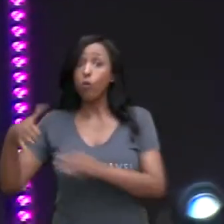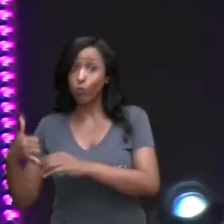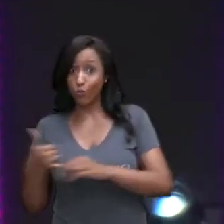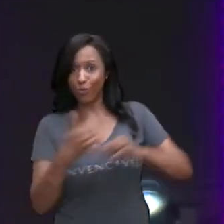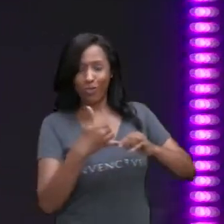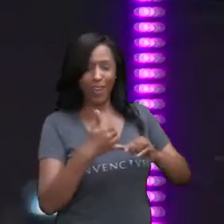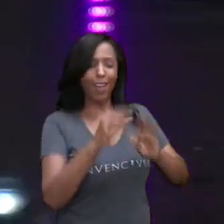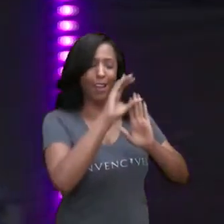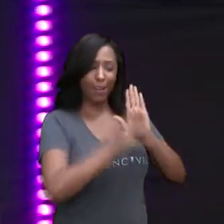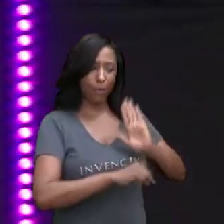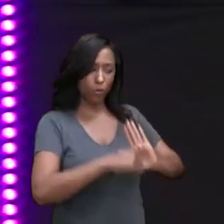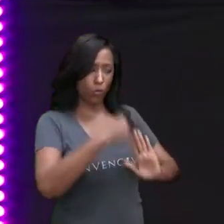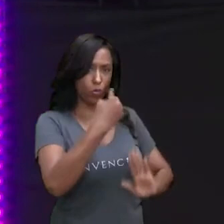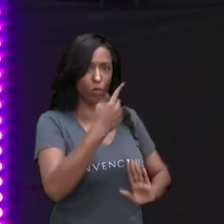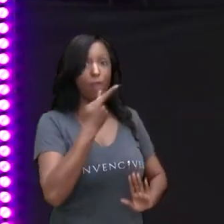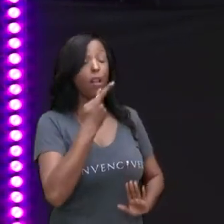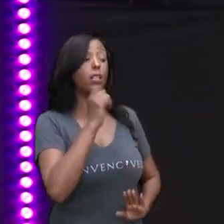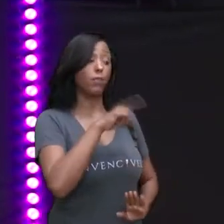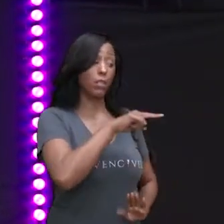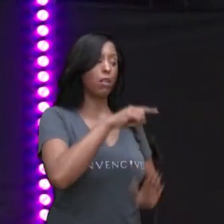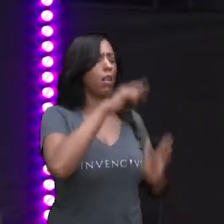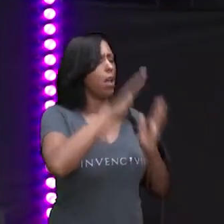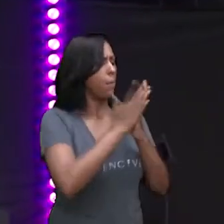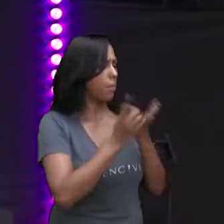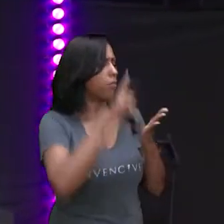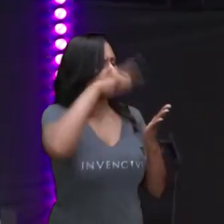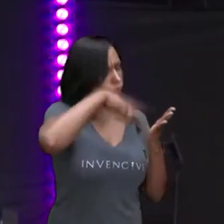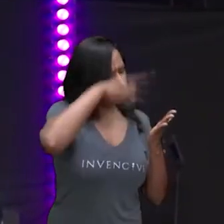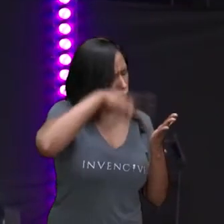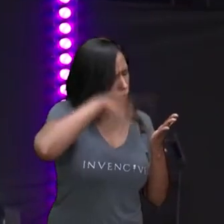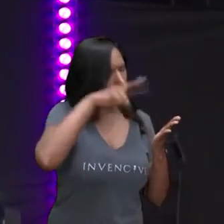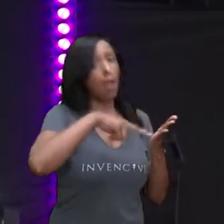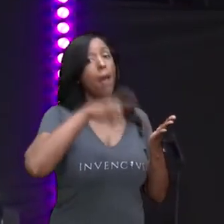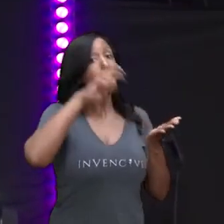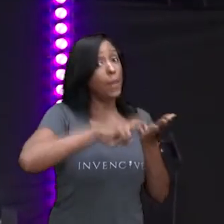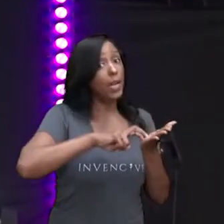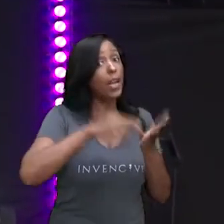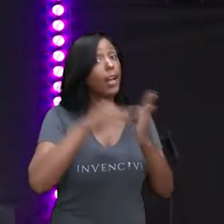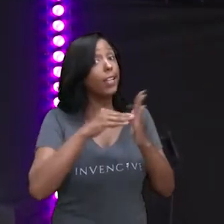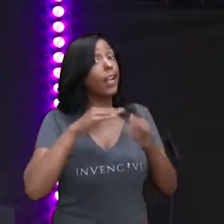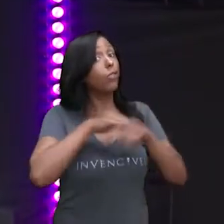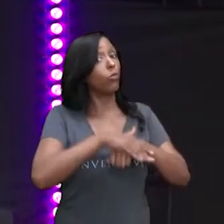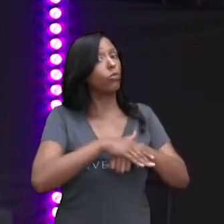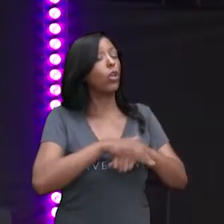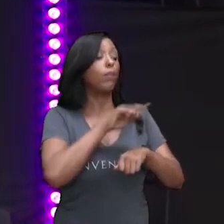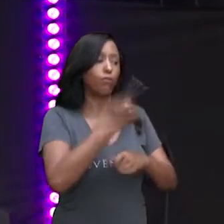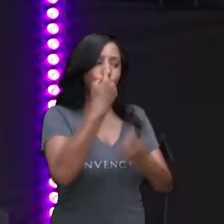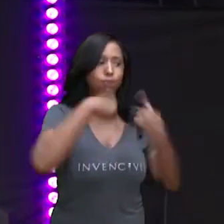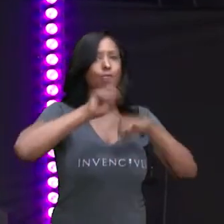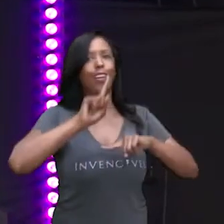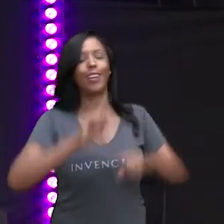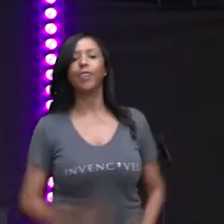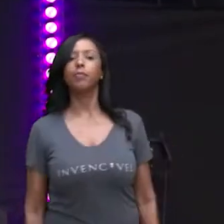uma loja do lado da sua, você vende o quê? Ah, eu vendo roupa feminina. Ah, roupa feminina, vende o quê? Blusa e calça. Ah, então tá, vou botar uma loja do